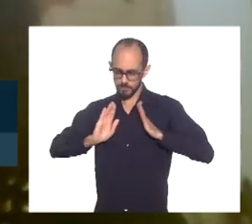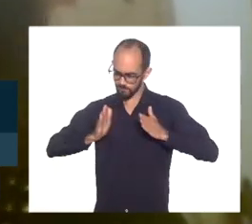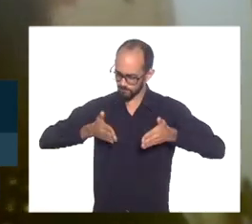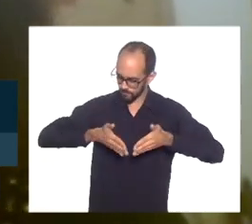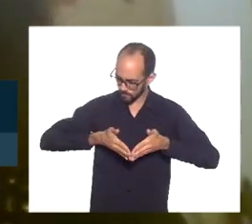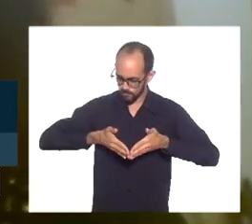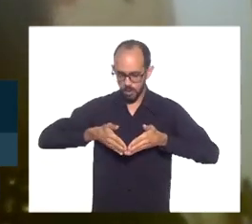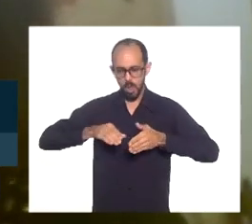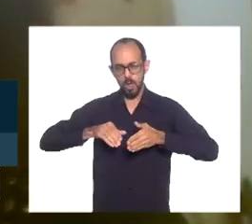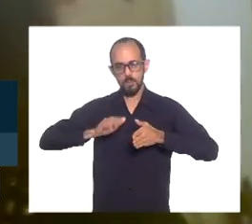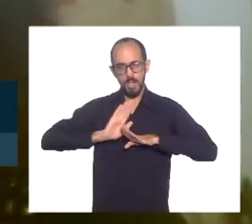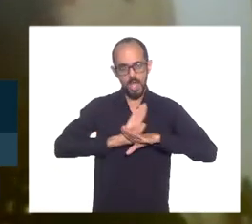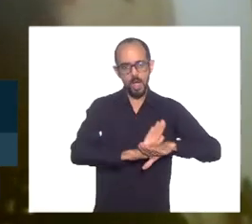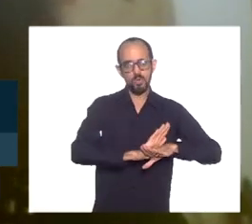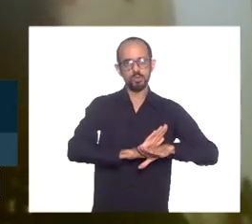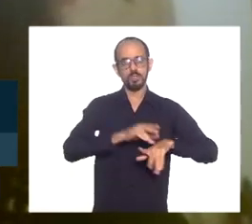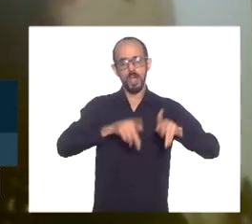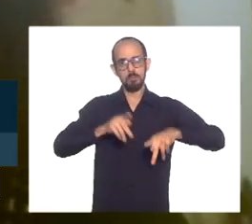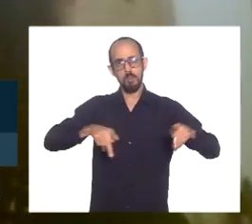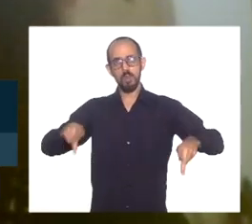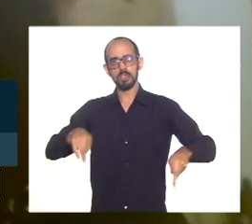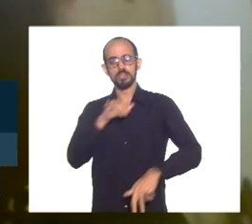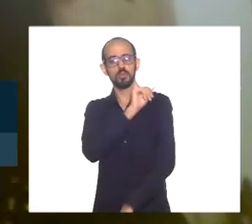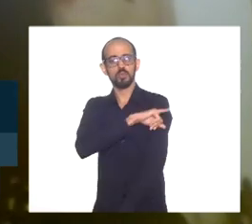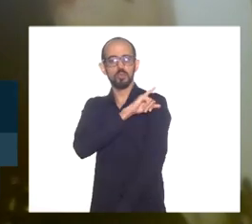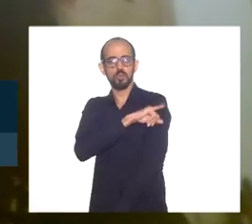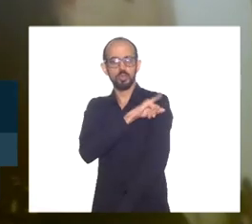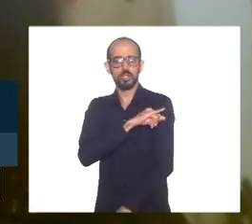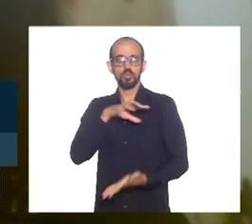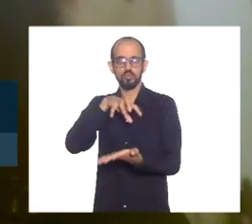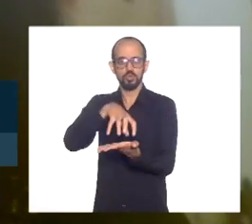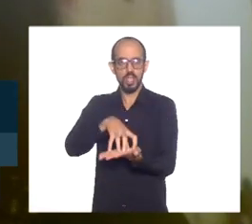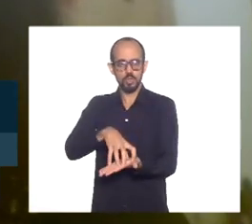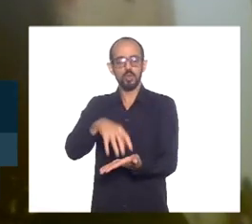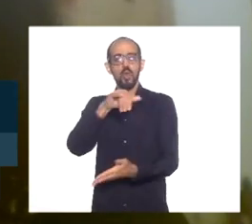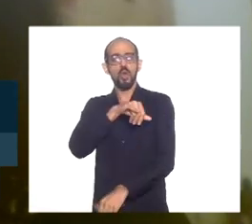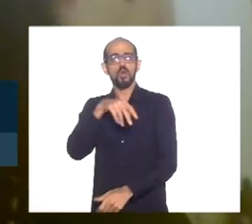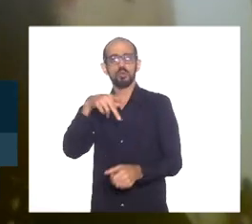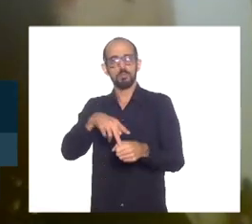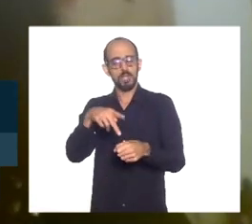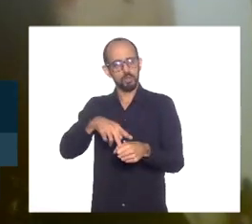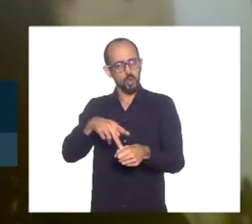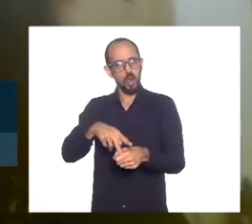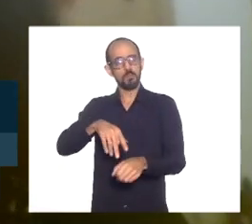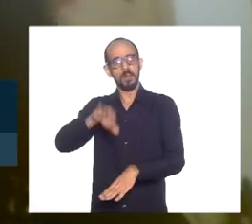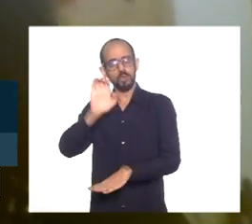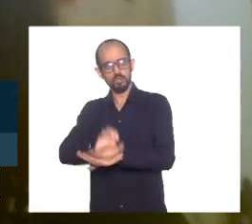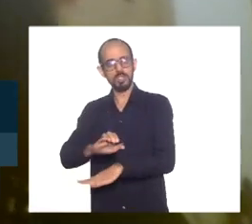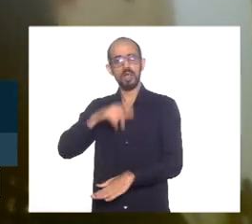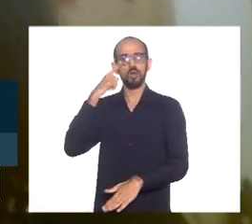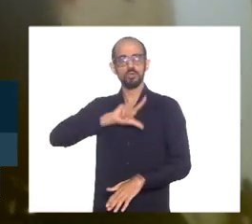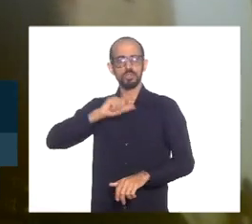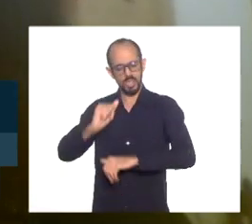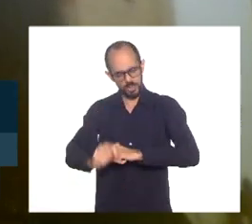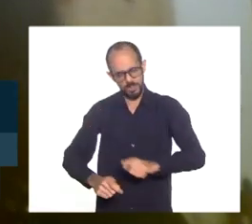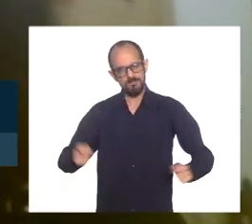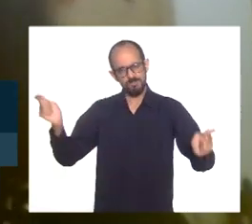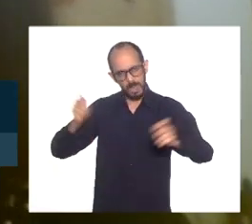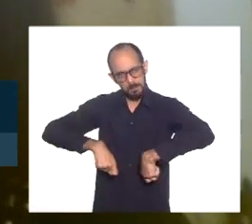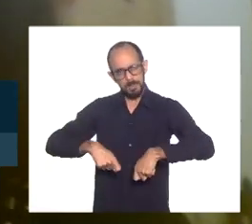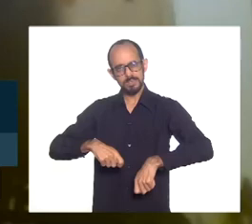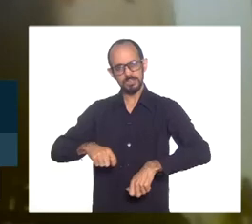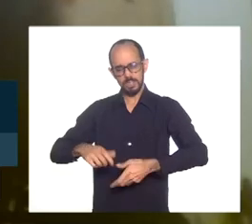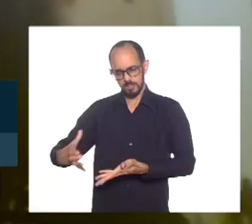da sociedade do Rio de Janeiro e do setor petróleo, para que o estado possa tirar o máximo de proveito